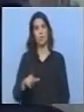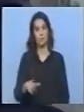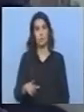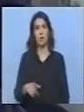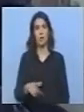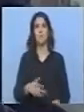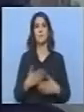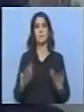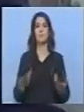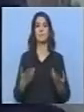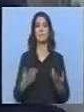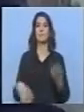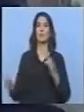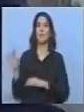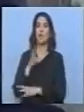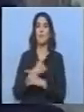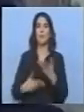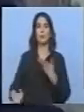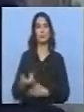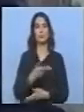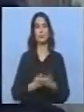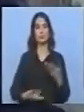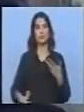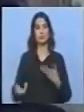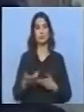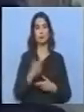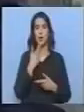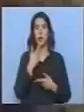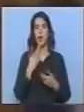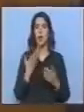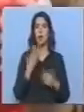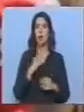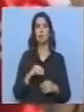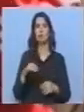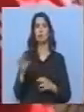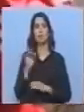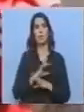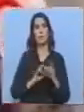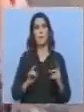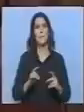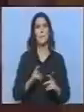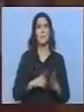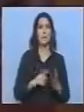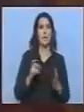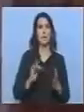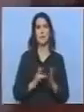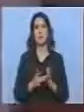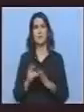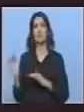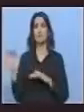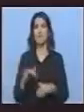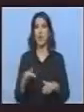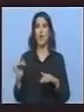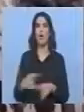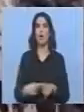esse cosmopolitismo está a atrair cada vez mais estudantes de muitas partes da Europa, dos Estados Unidos, do Brasil, para